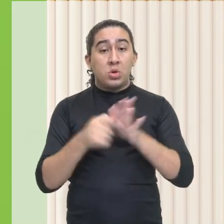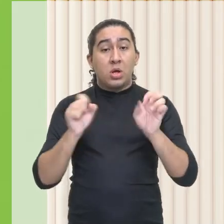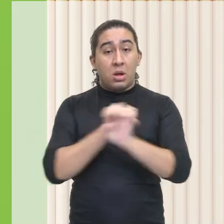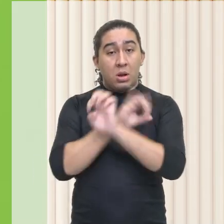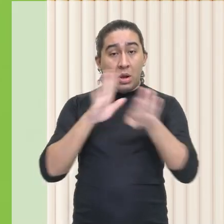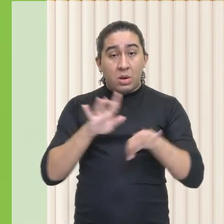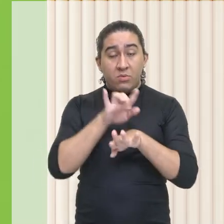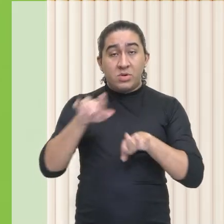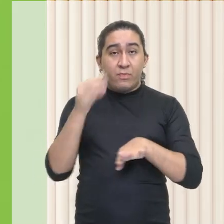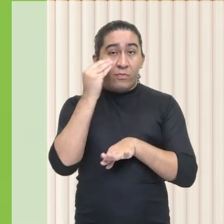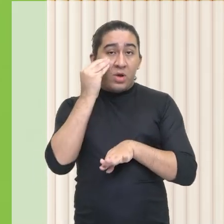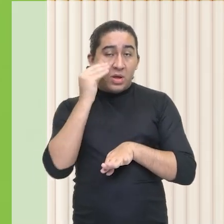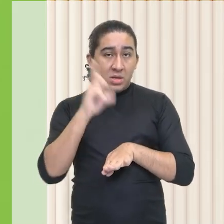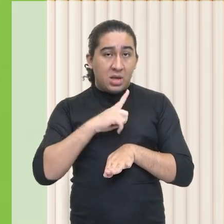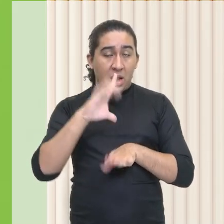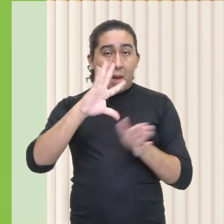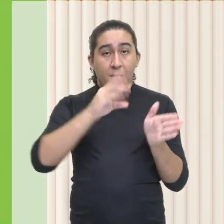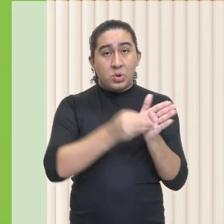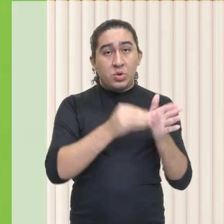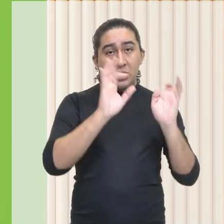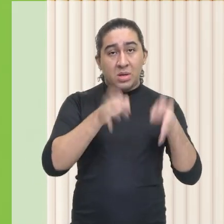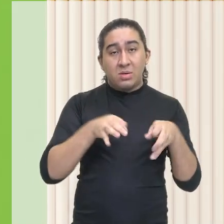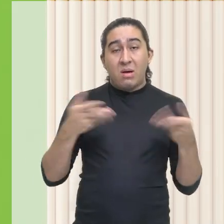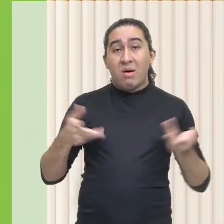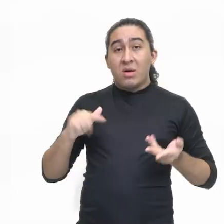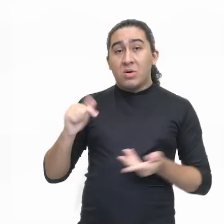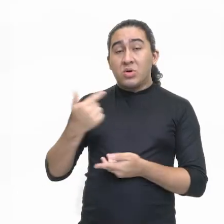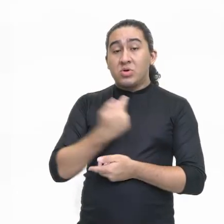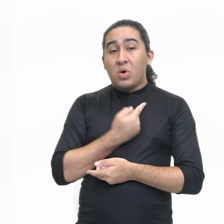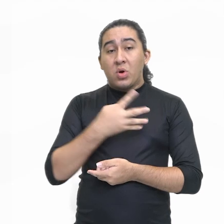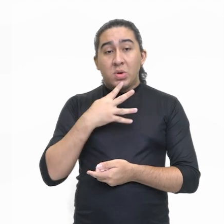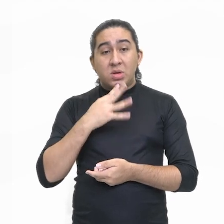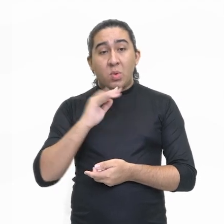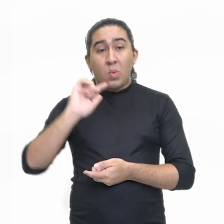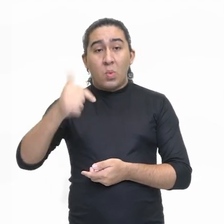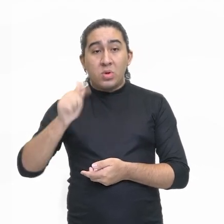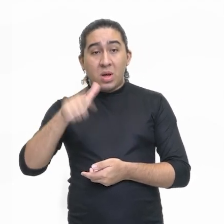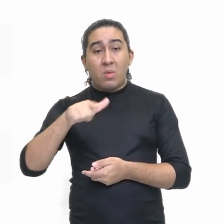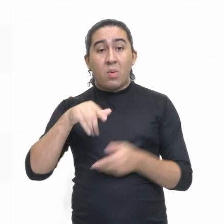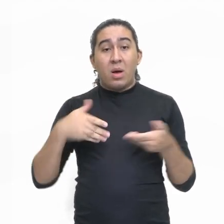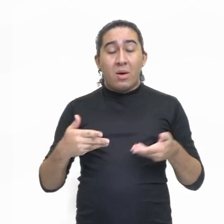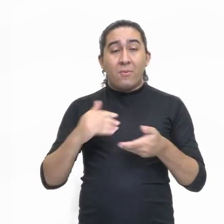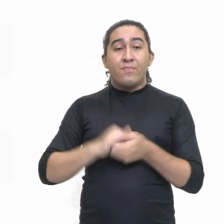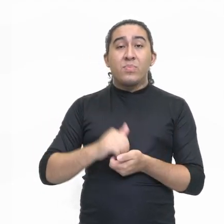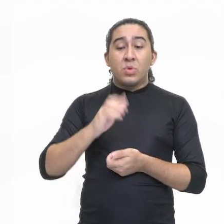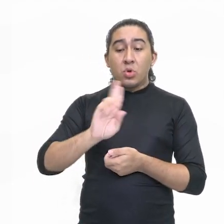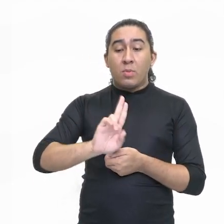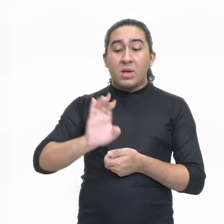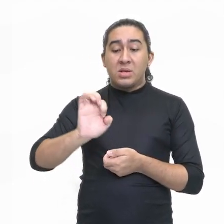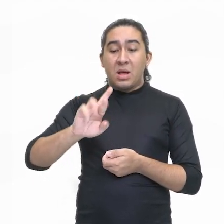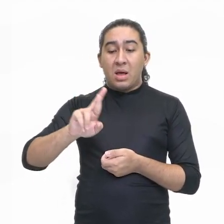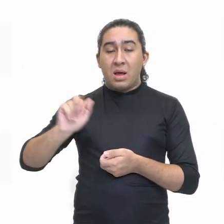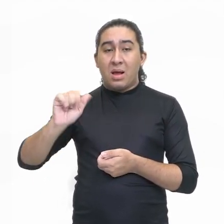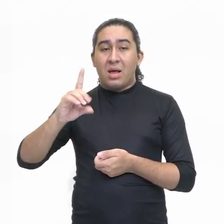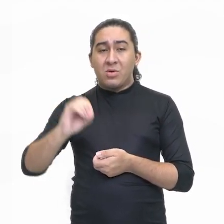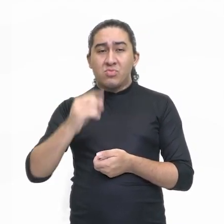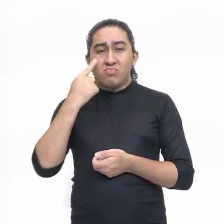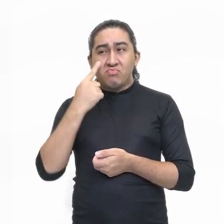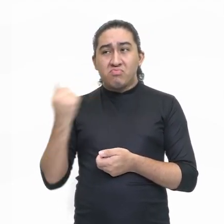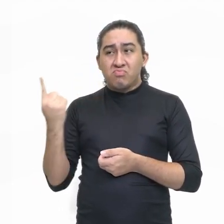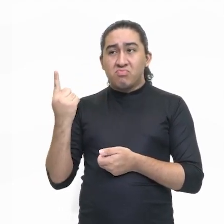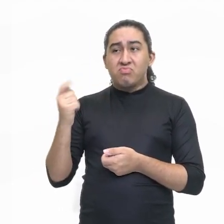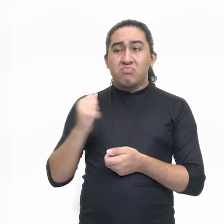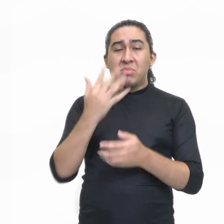para vocês do bioma Amazônia. Mas vamos conhecer aí o próximo bioma, que é o bioma chamado Cerrado. Olha a